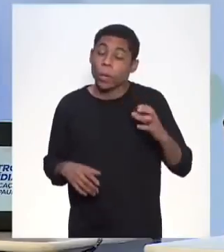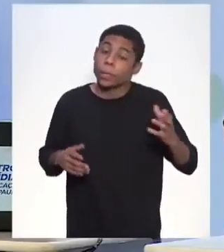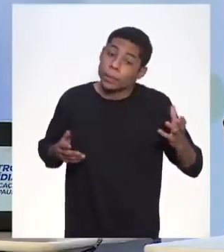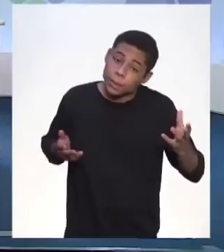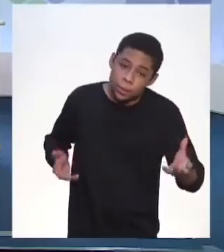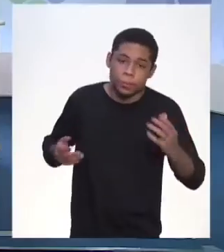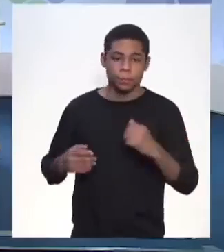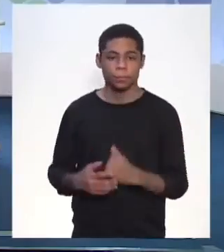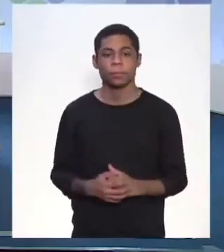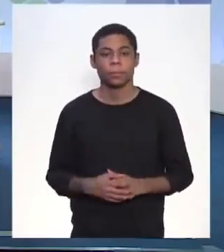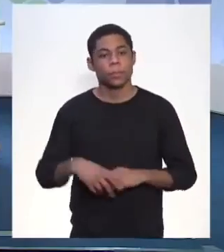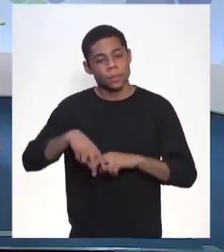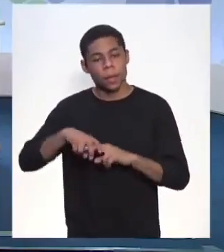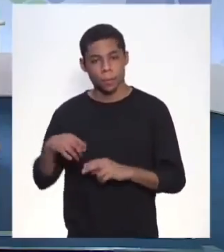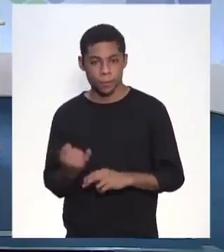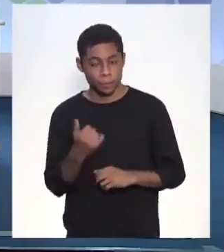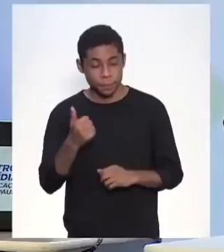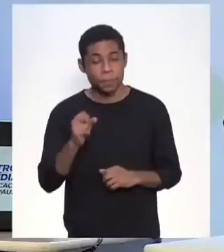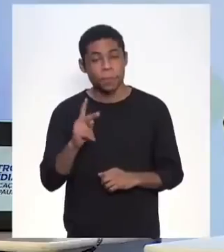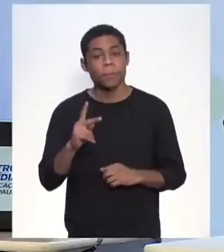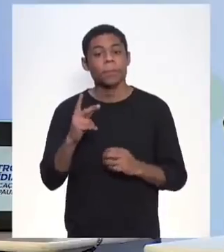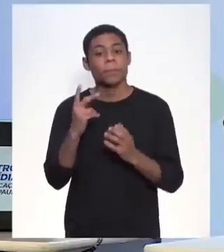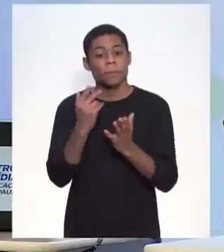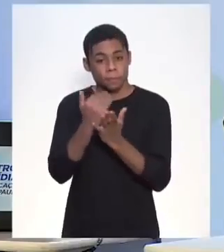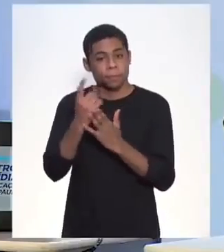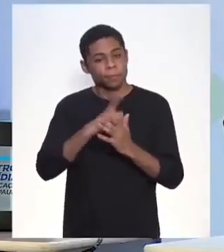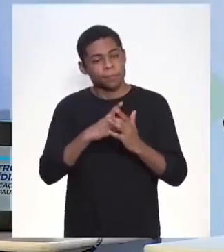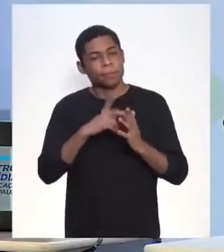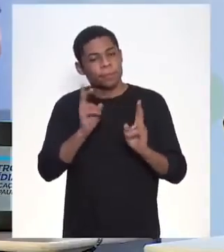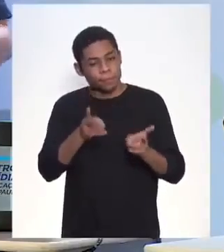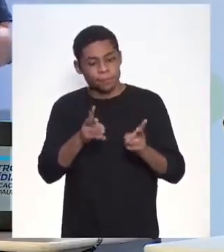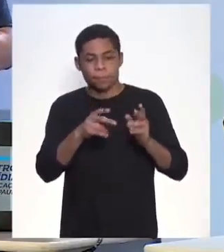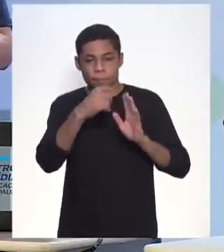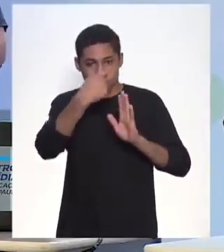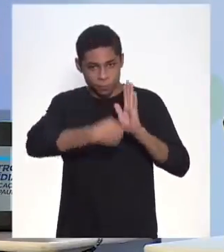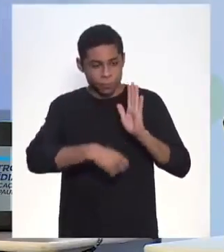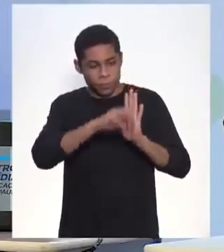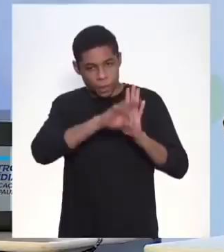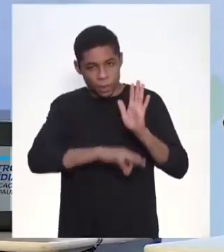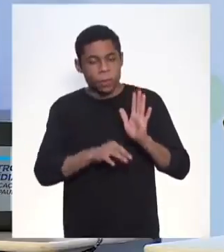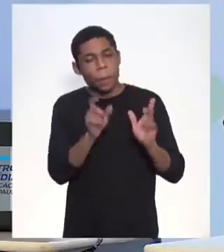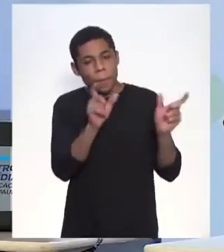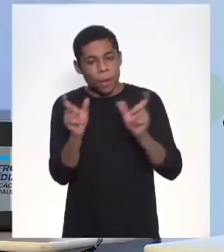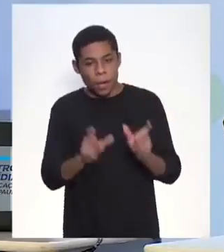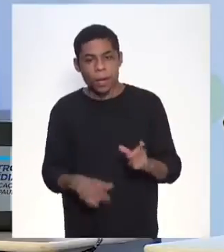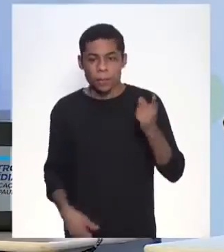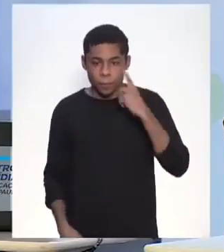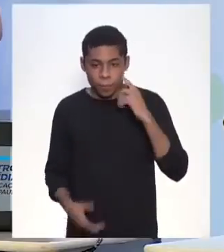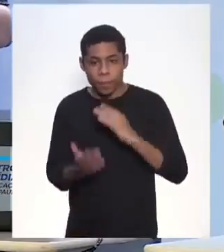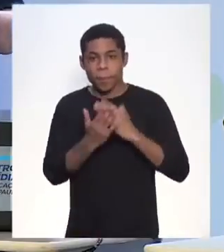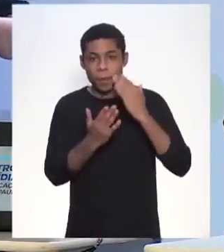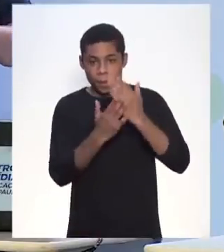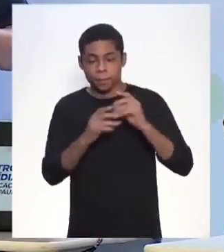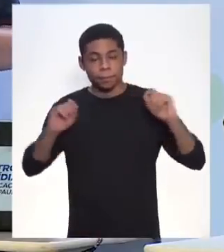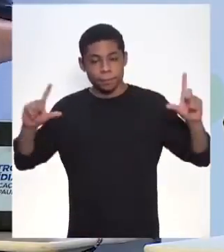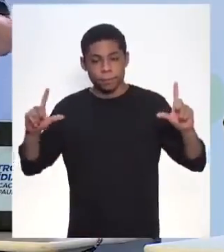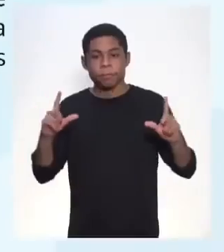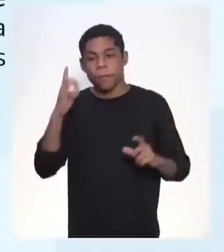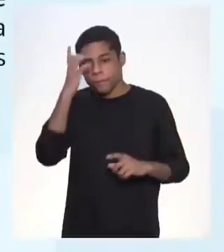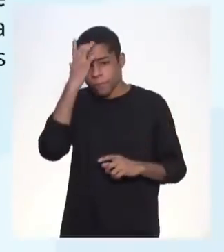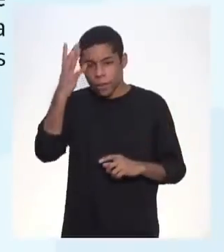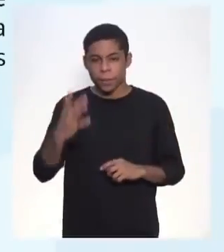so, e aproveite. Sente e aproveite. Então a gente tem aí esse texto com essas palavrinhas. Pode voltar na tela o texto lá para a gente mostrar